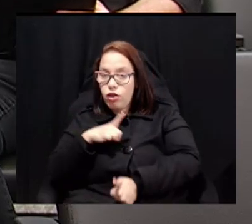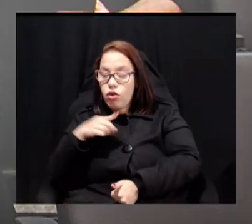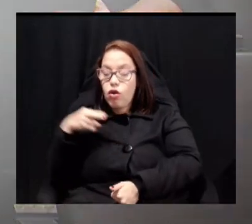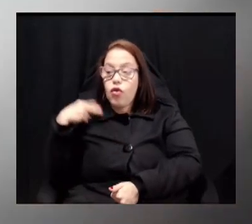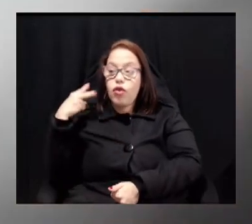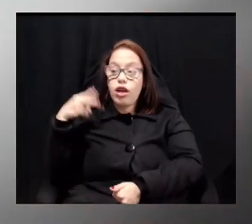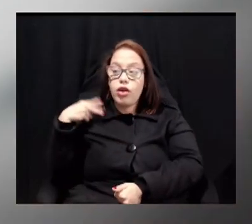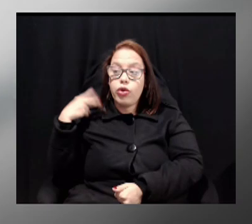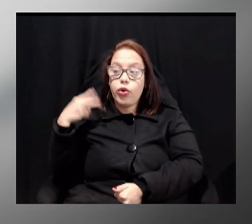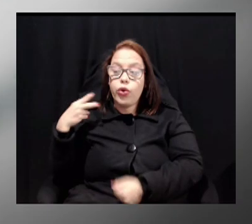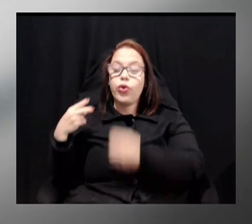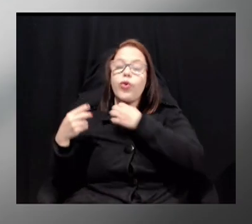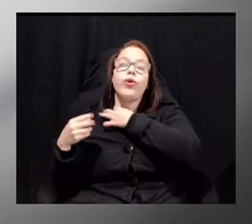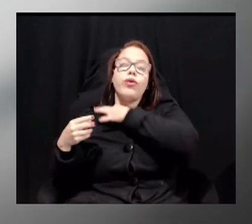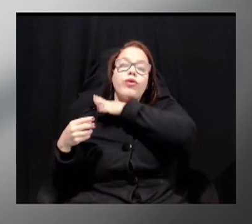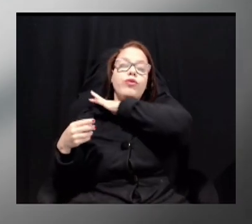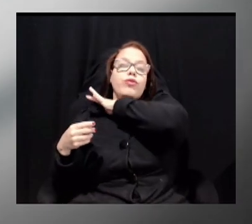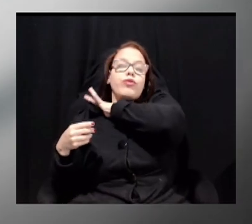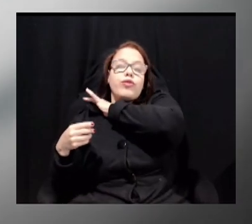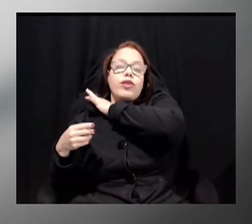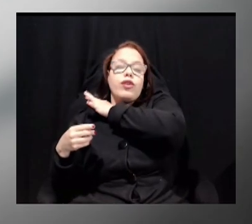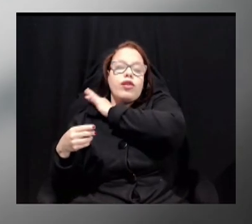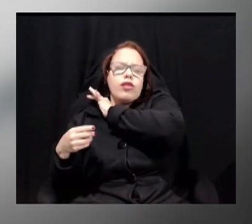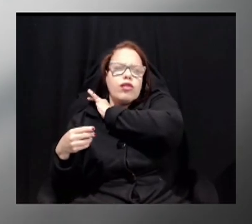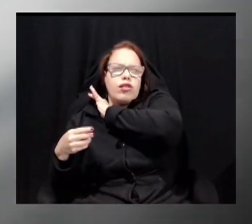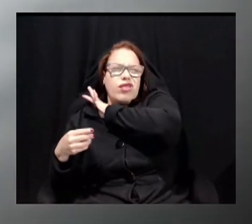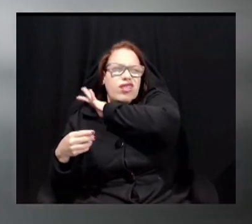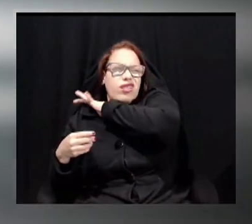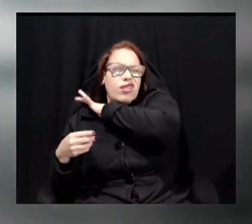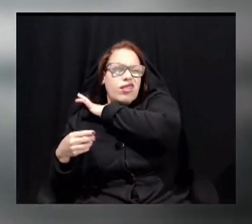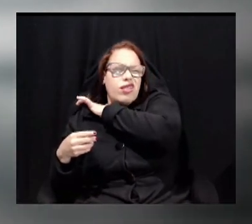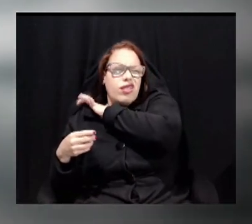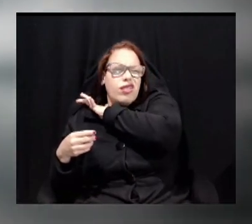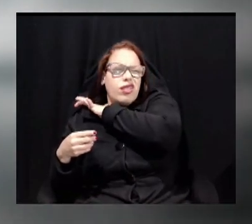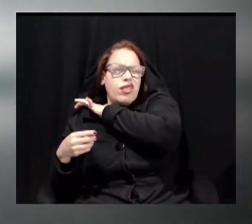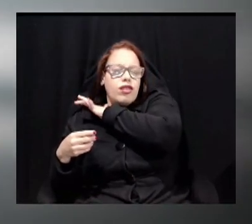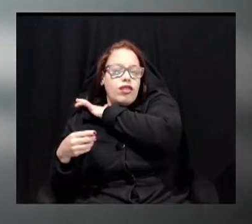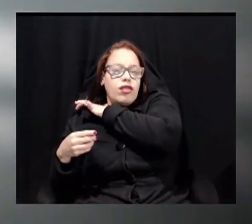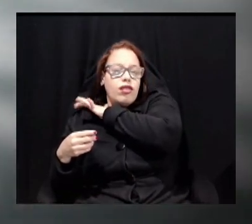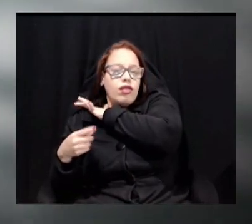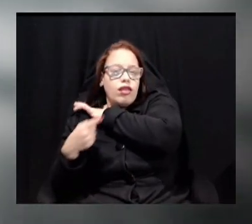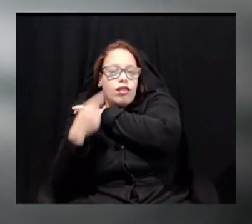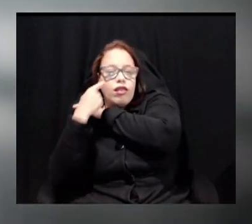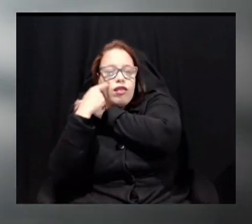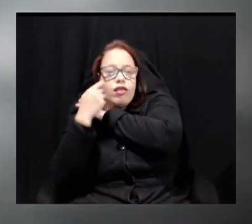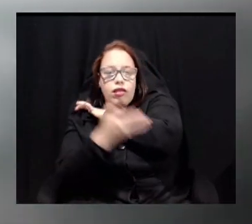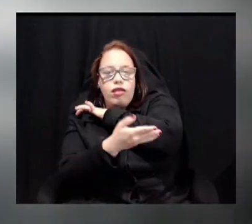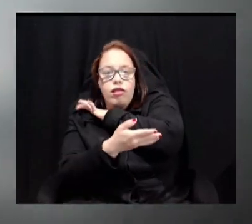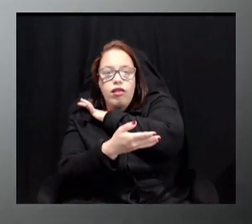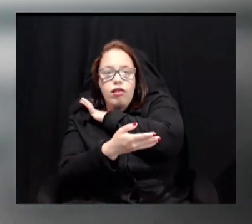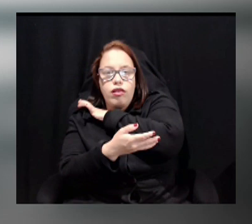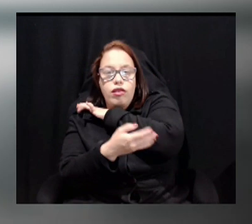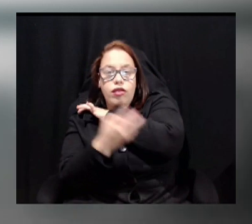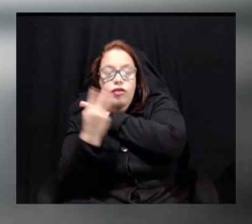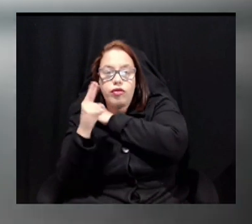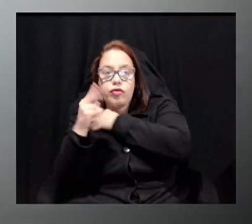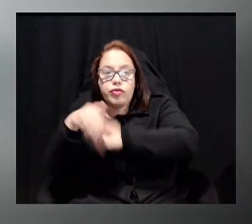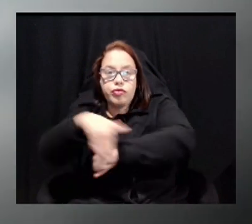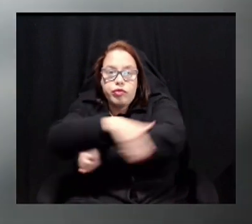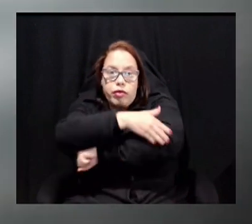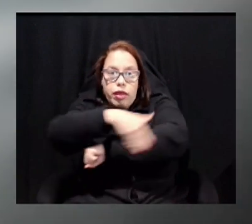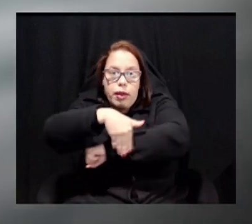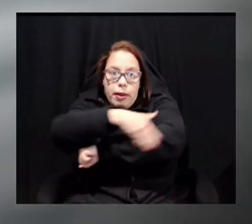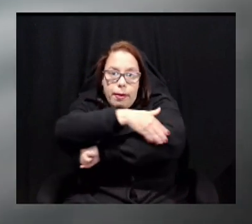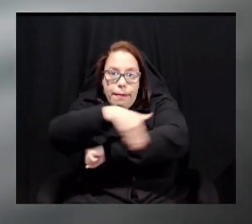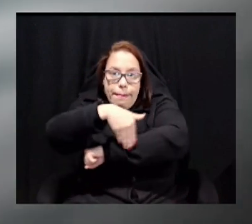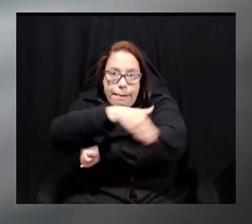é o senhor solicita a aplicação de fresado em 2 ruas no Jardim Princesa e